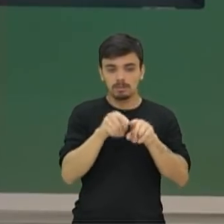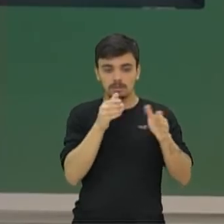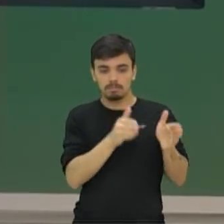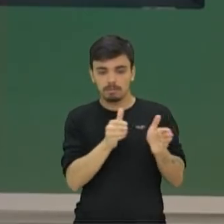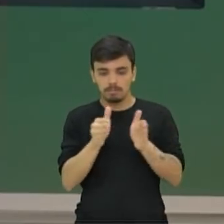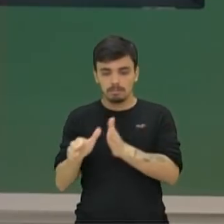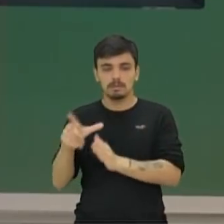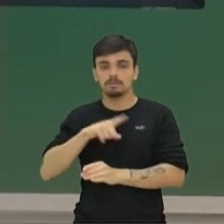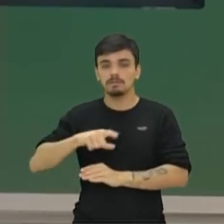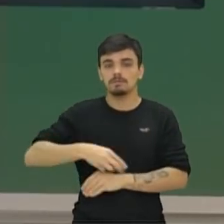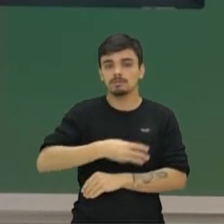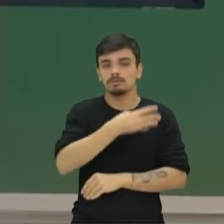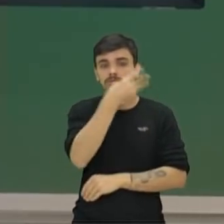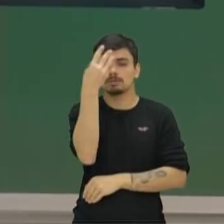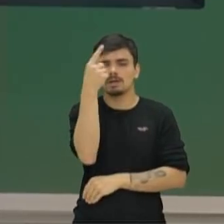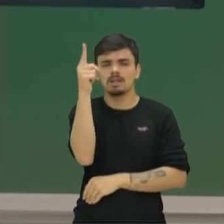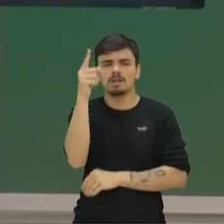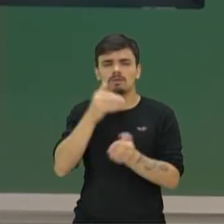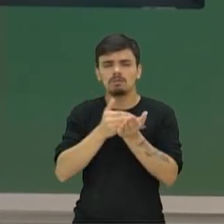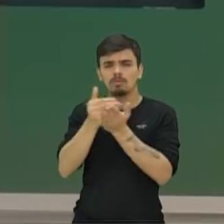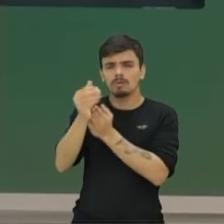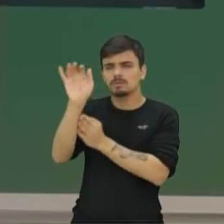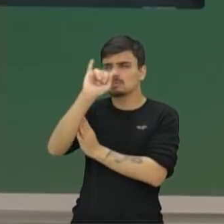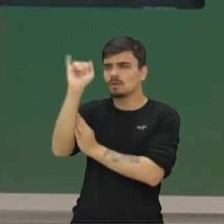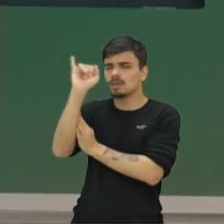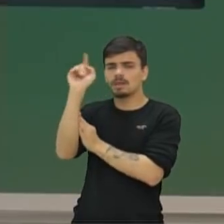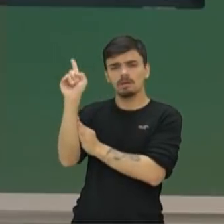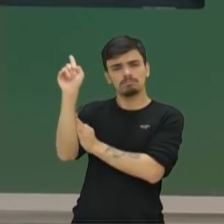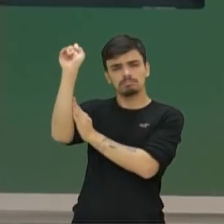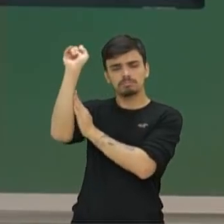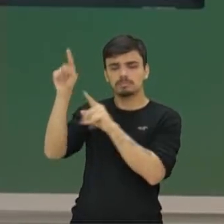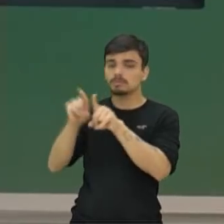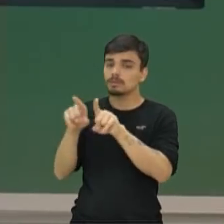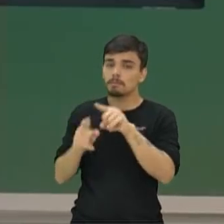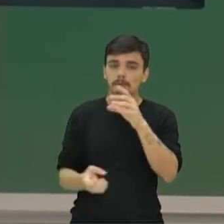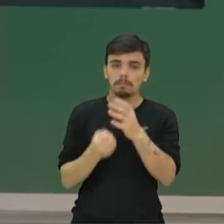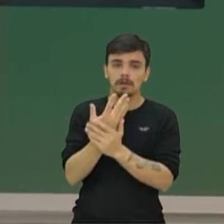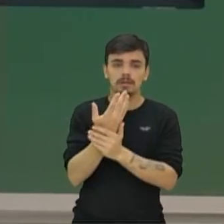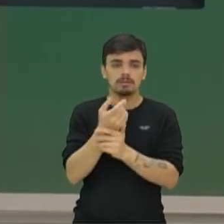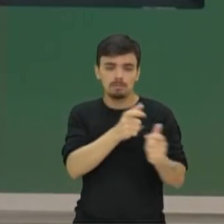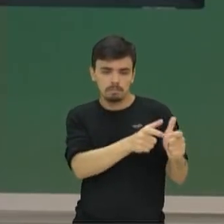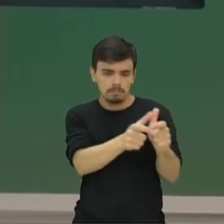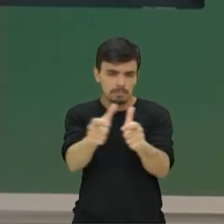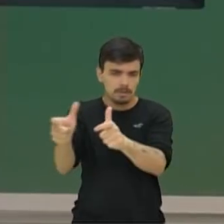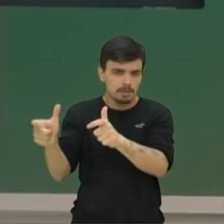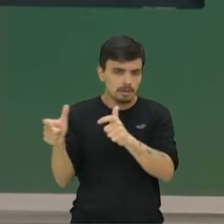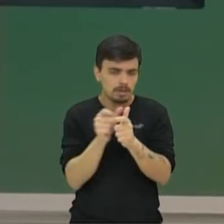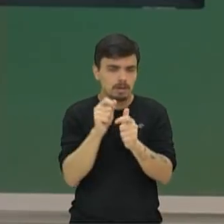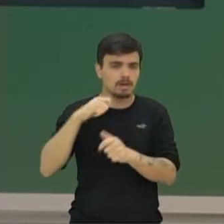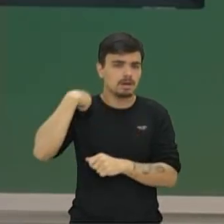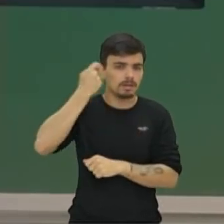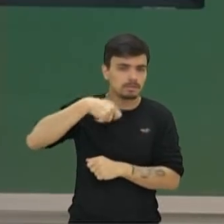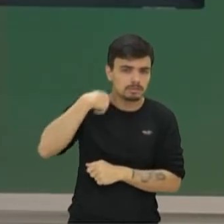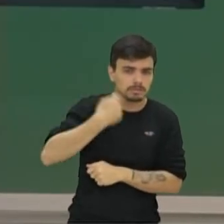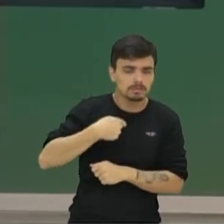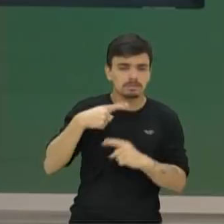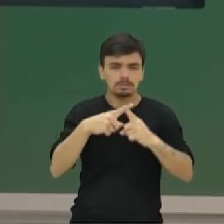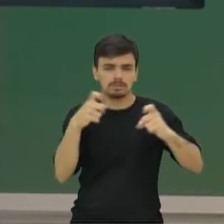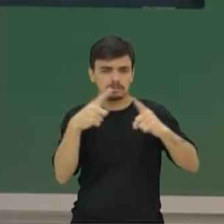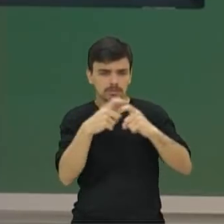foram 3, que começou lá na Itália. O surgimento de grandes artistas,